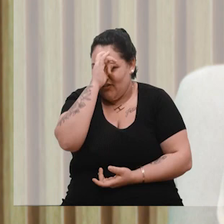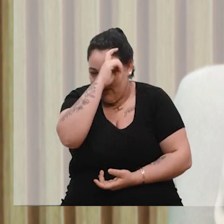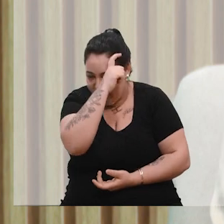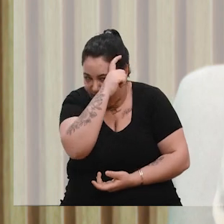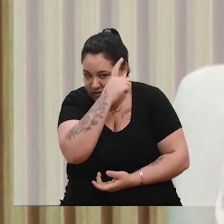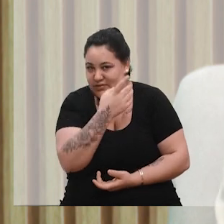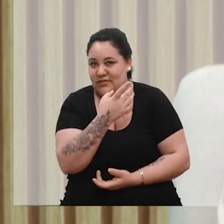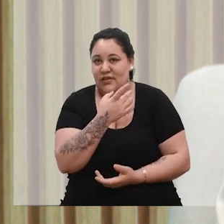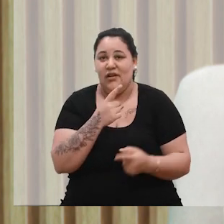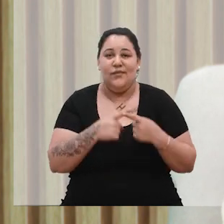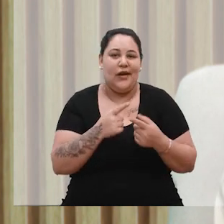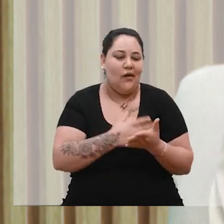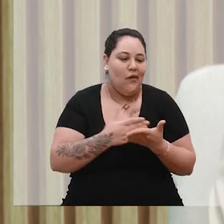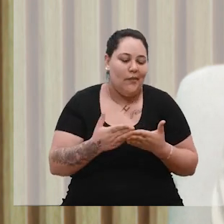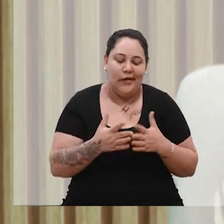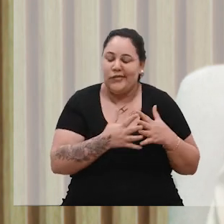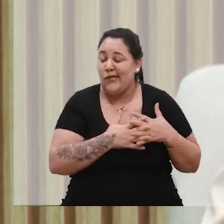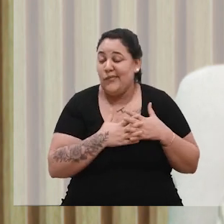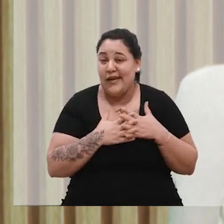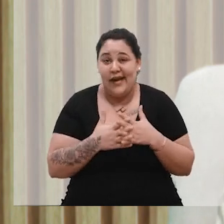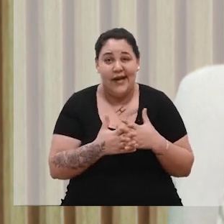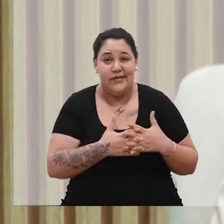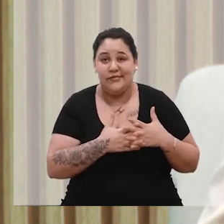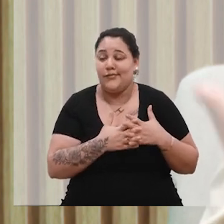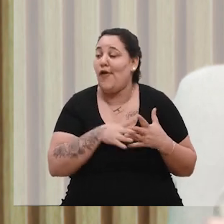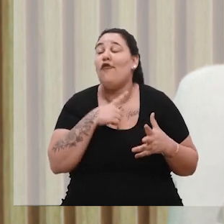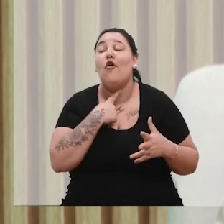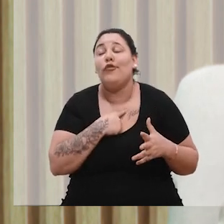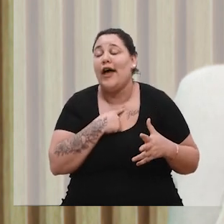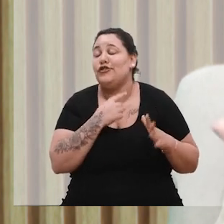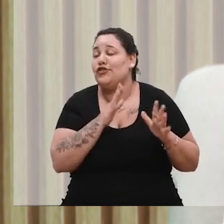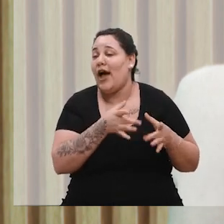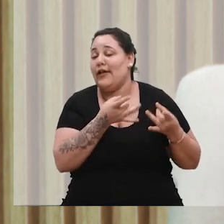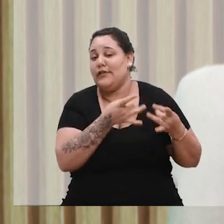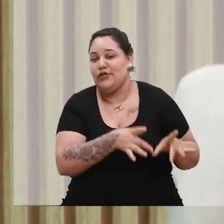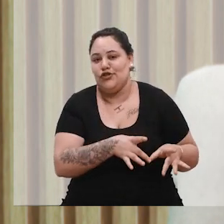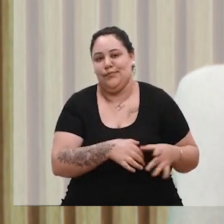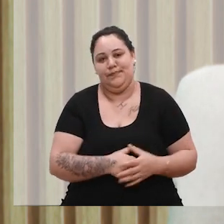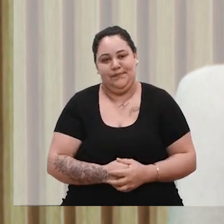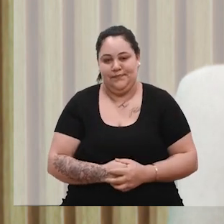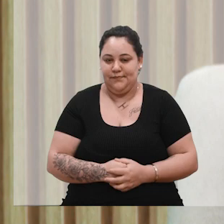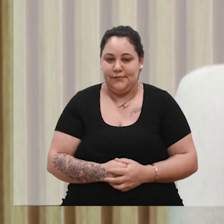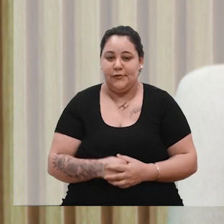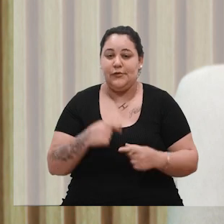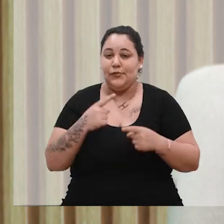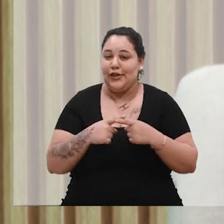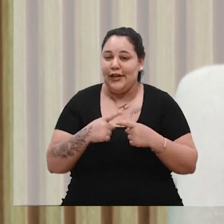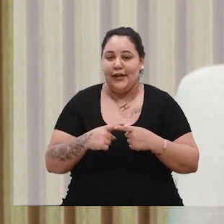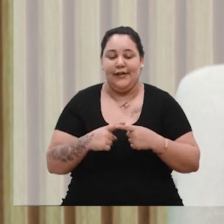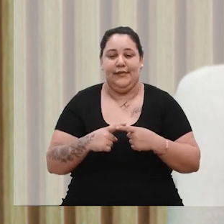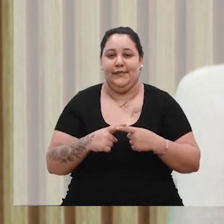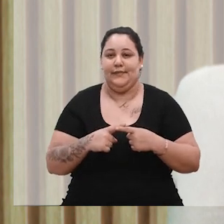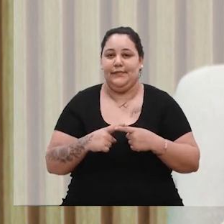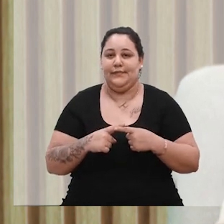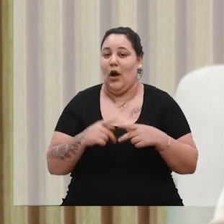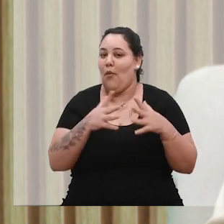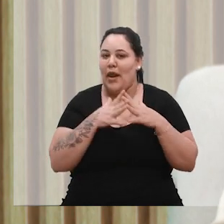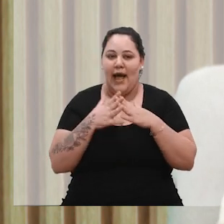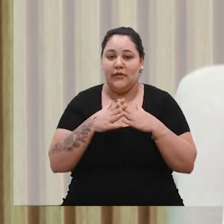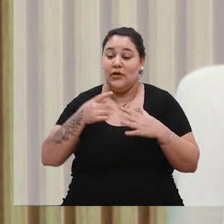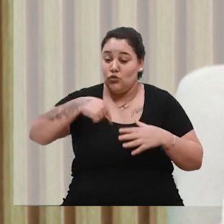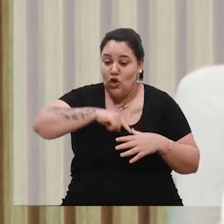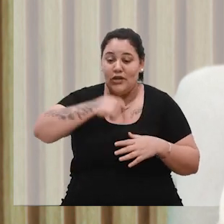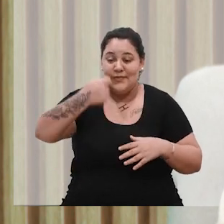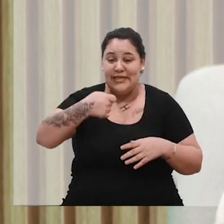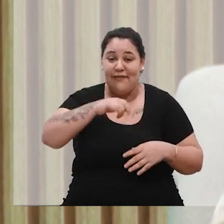dificuldade, né? Quando algo começa a ficar um pouquinho mais complicado, a gente tende a desistir, né, de fazer. Então, a gente